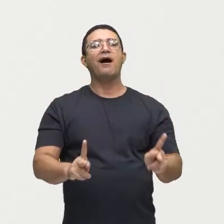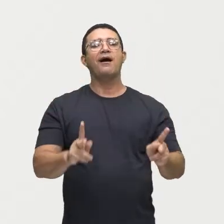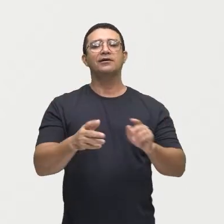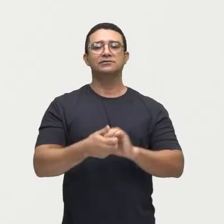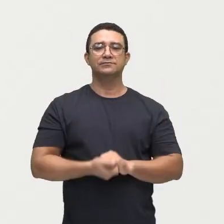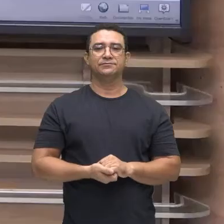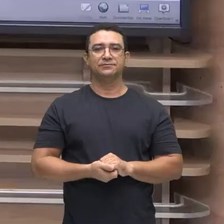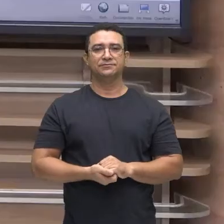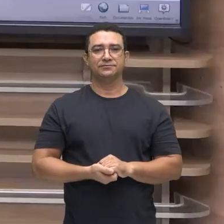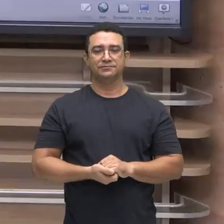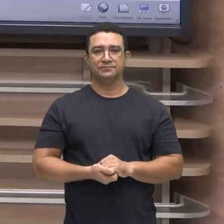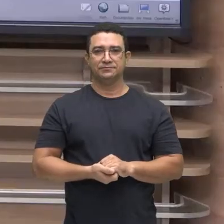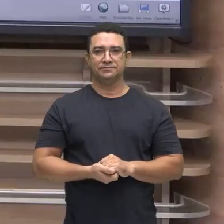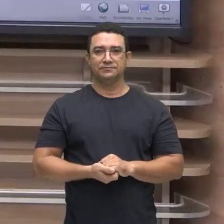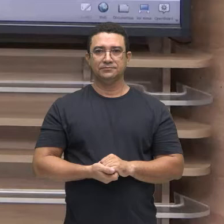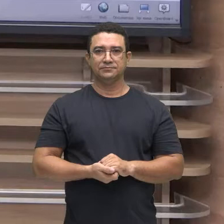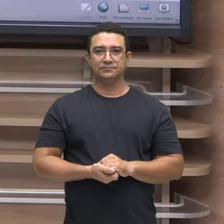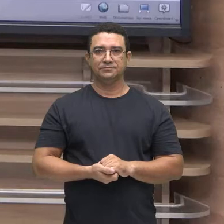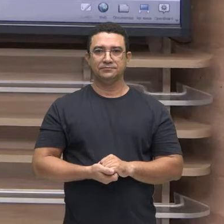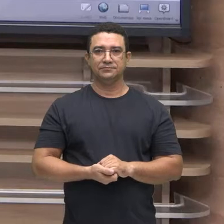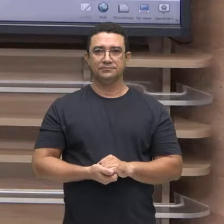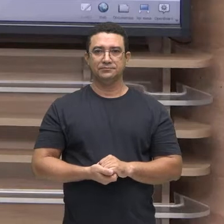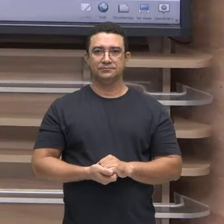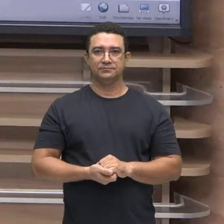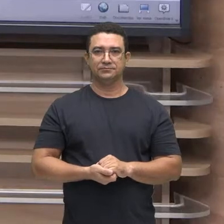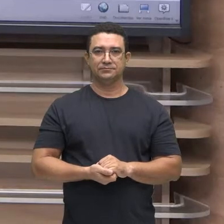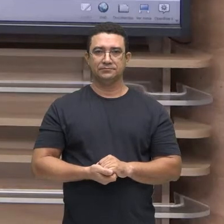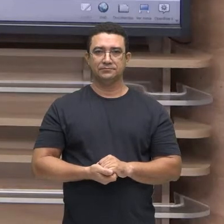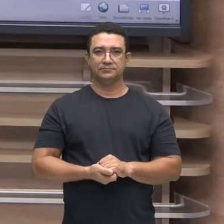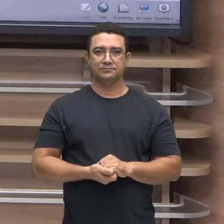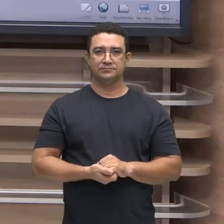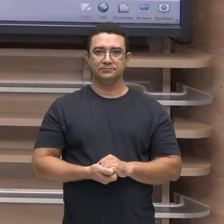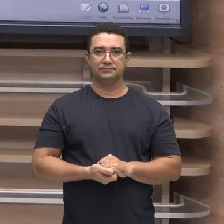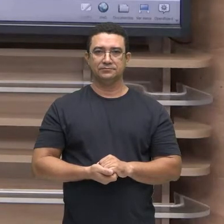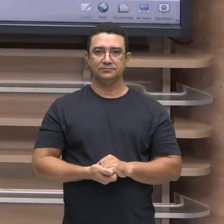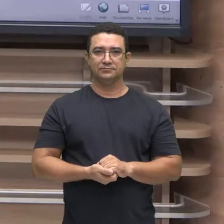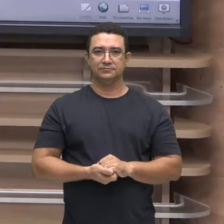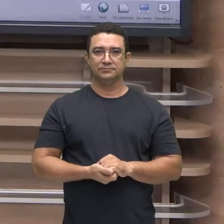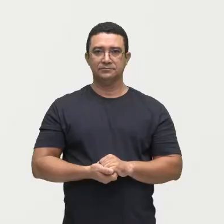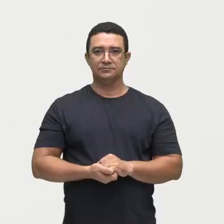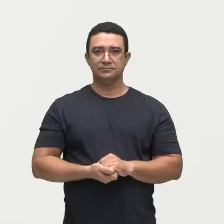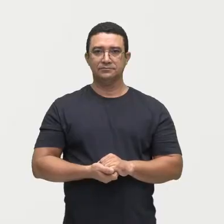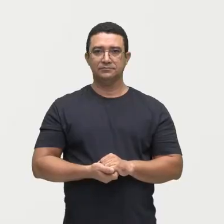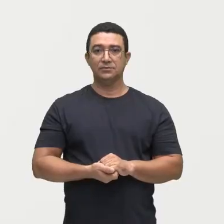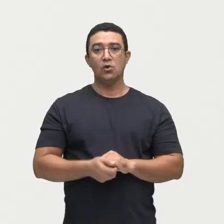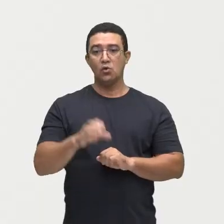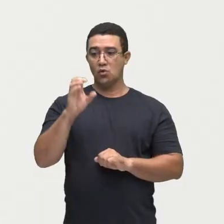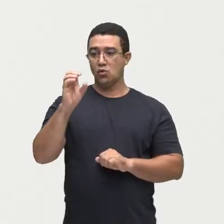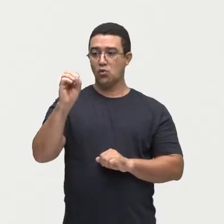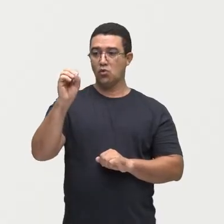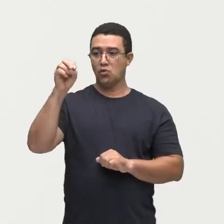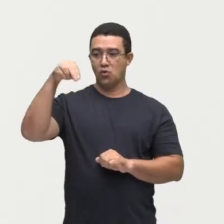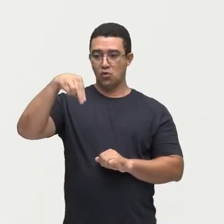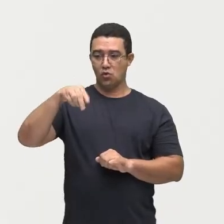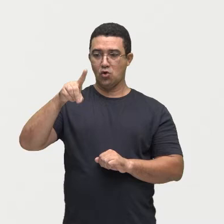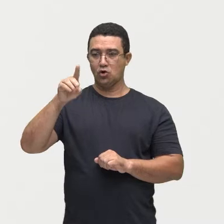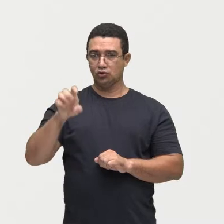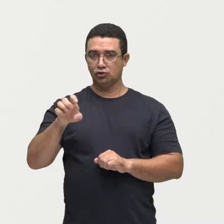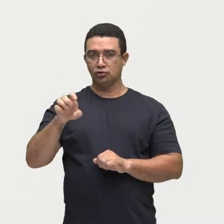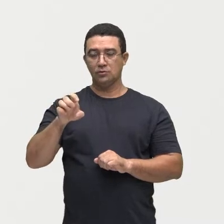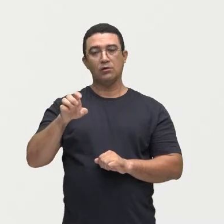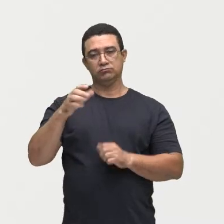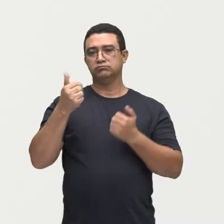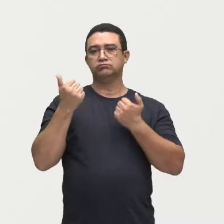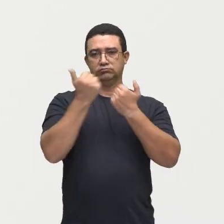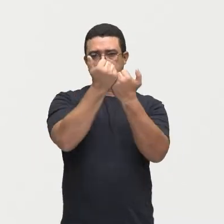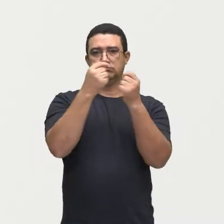Ele faz referência a algum termo já mencionado anteriormente. Quando eu digo onde,